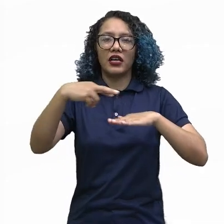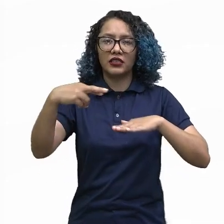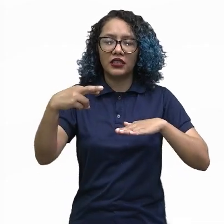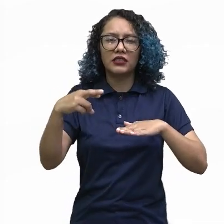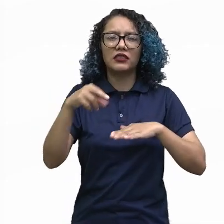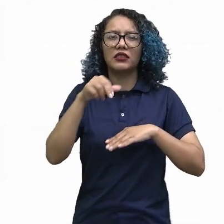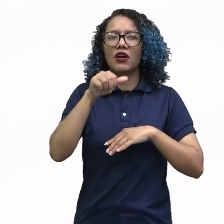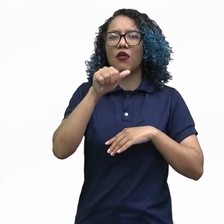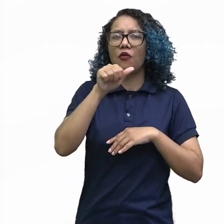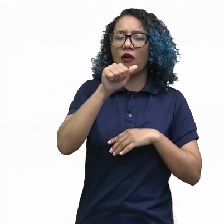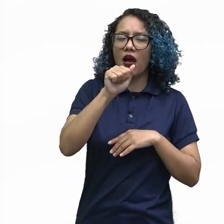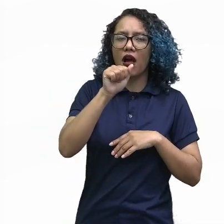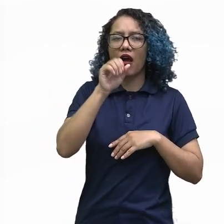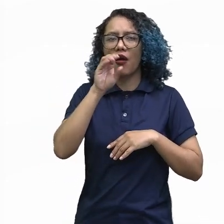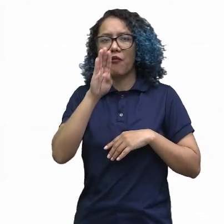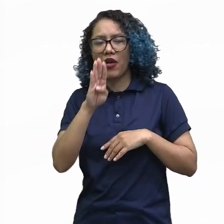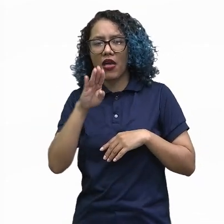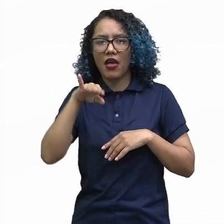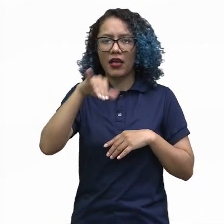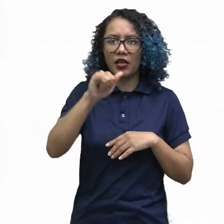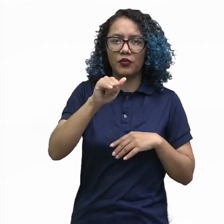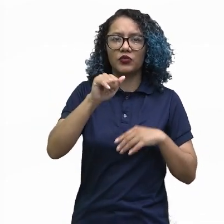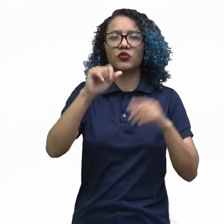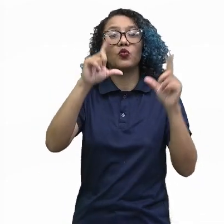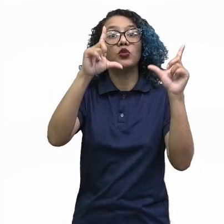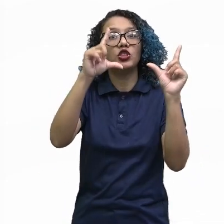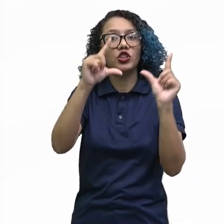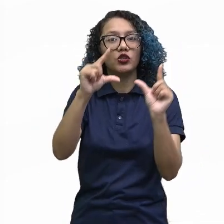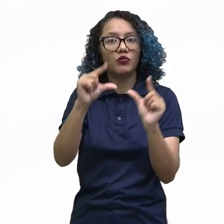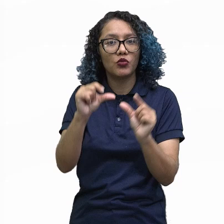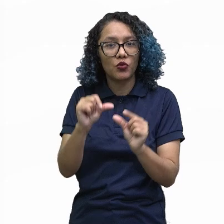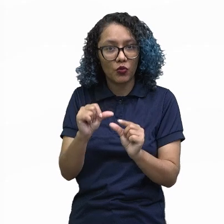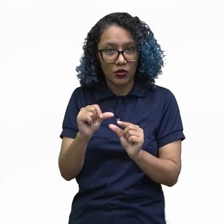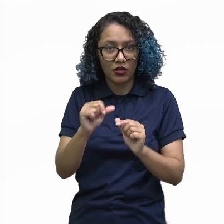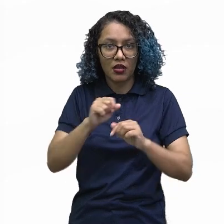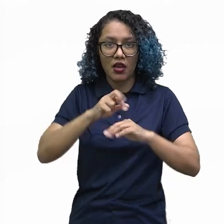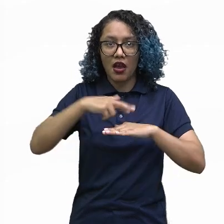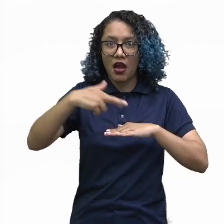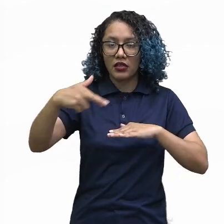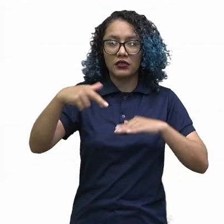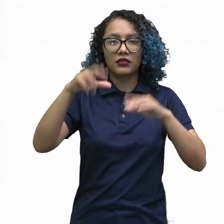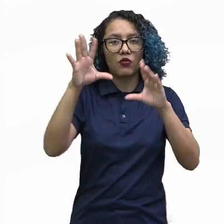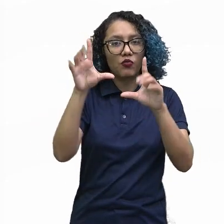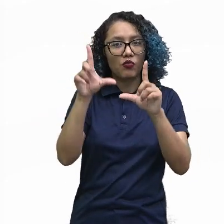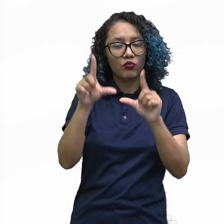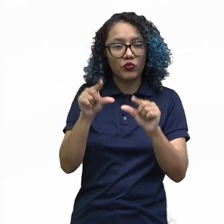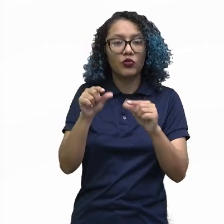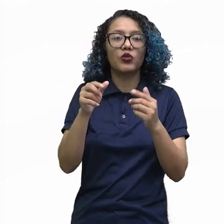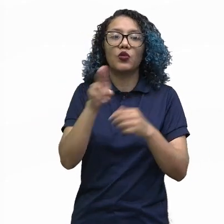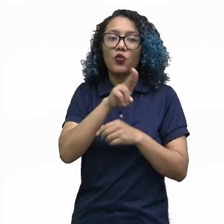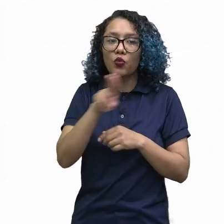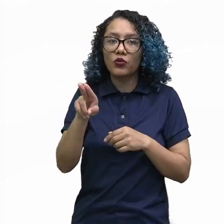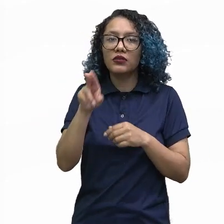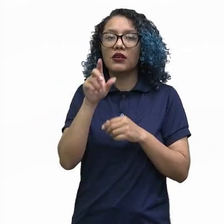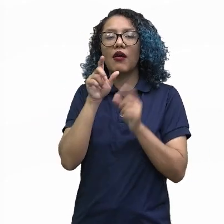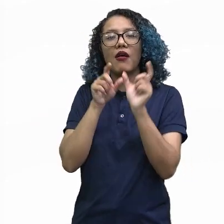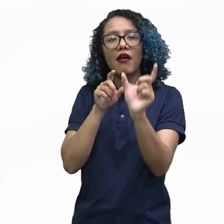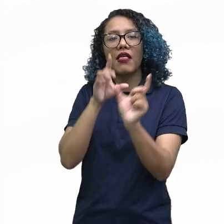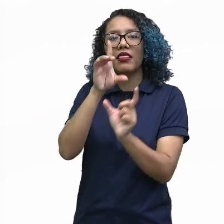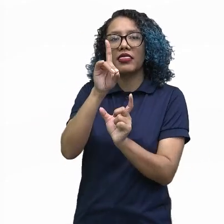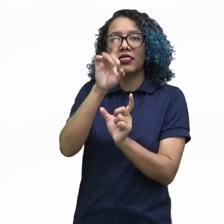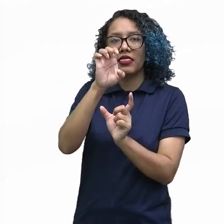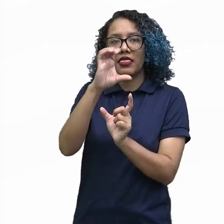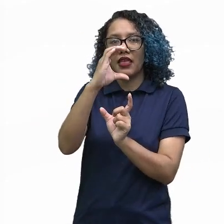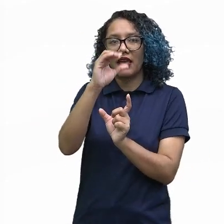ou beta ou gama, né? E a gente costuma utilizar o termo decai, né? Então, um elemento decai